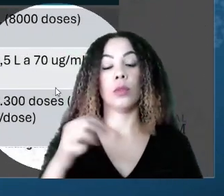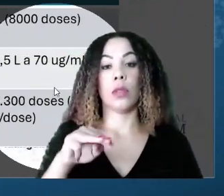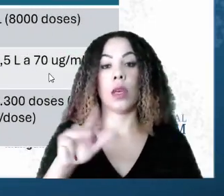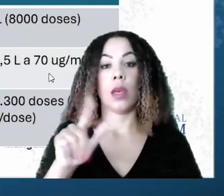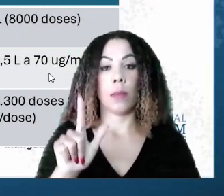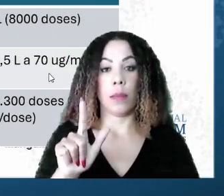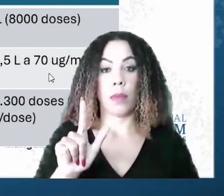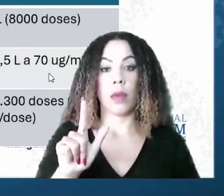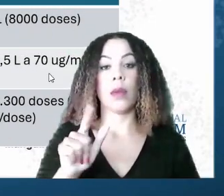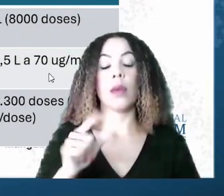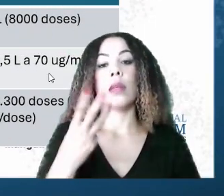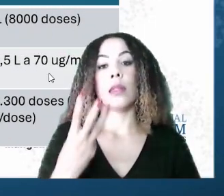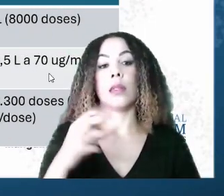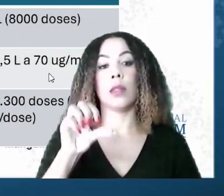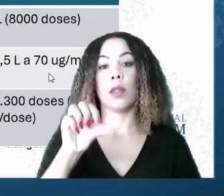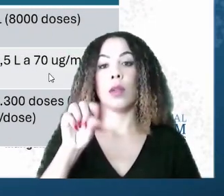de